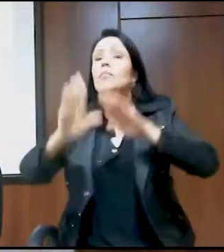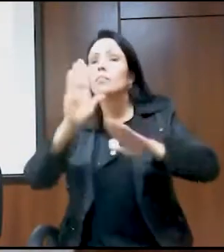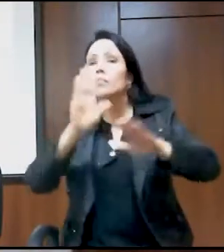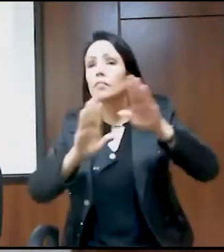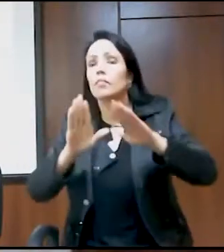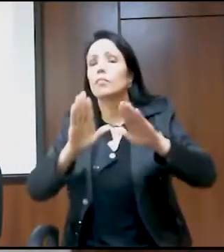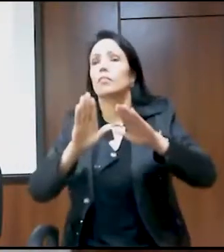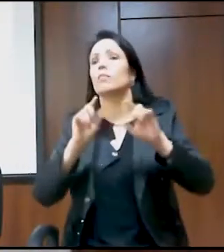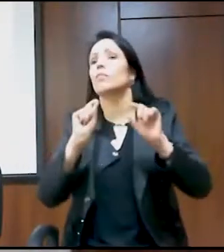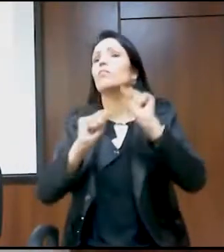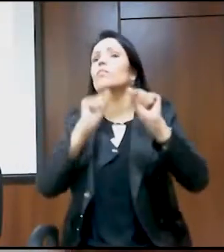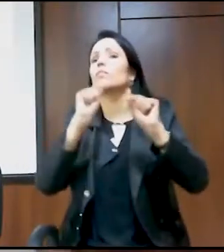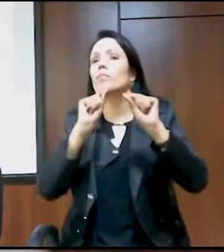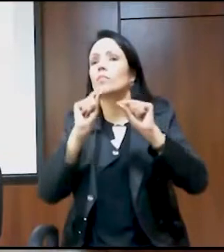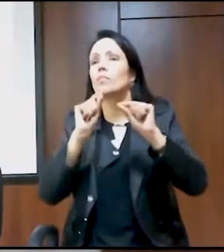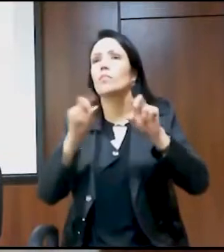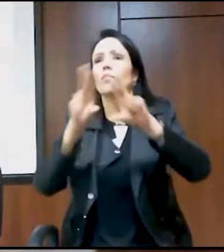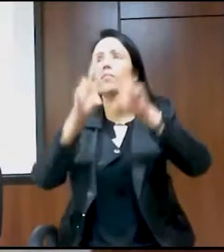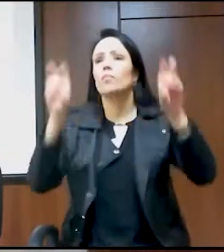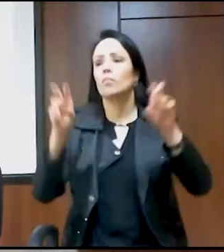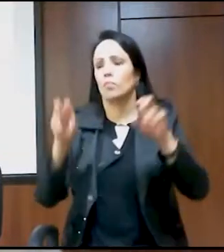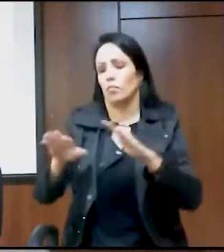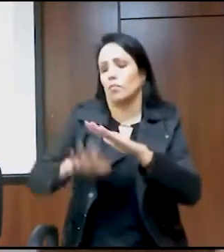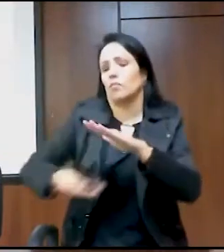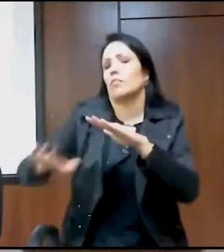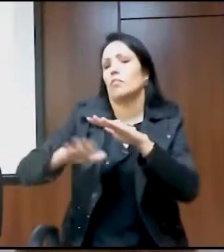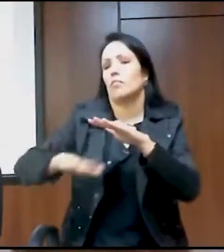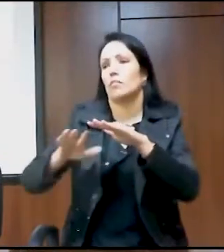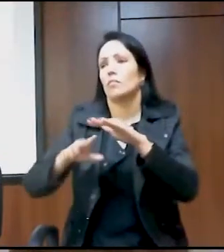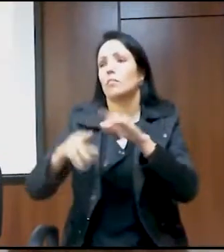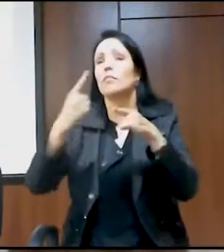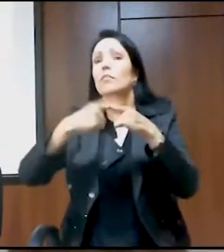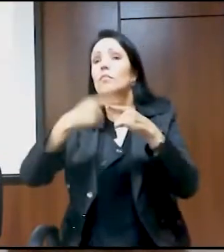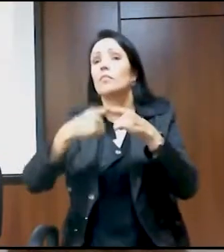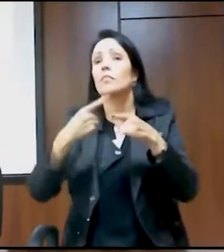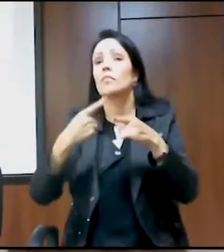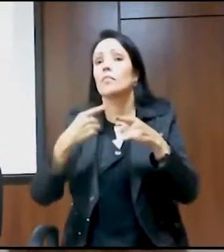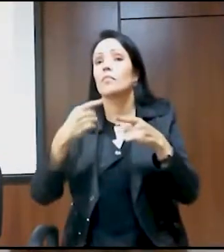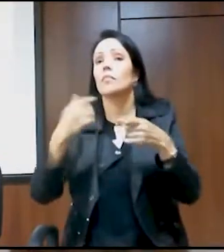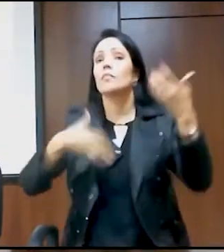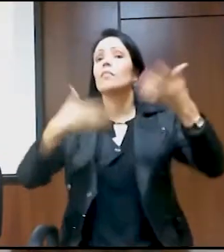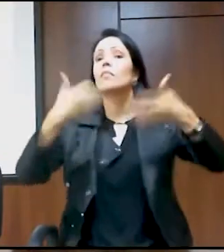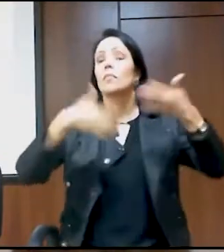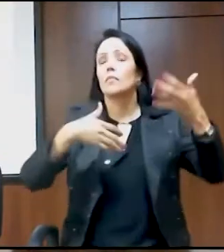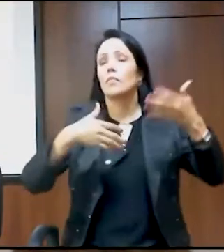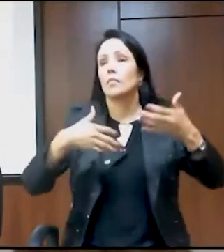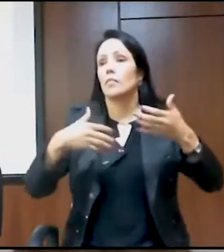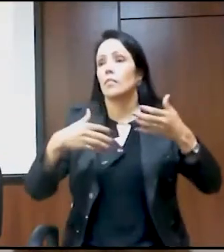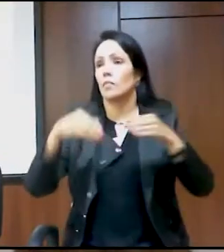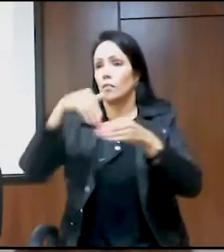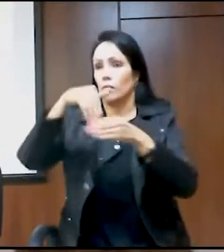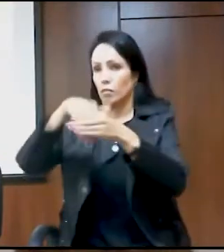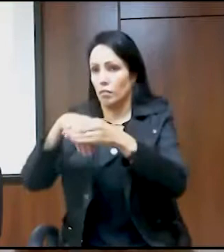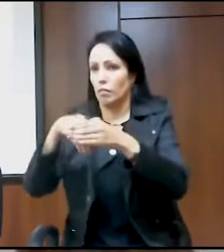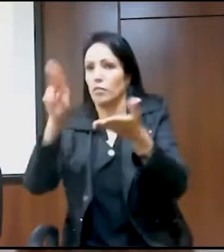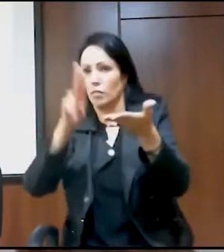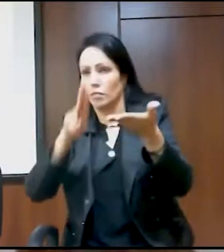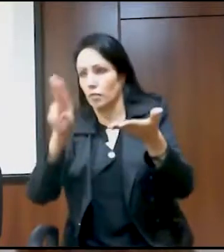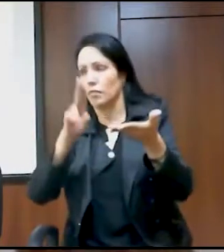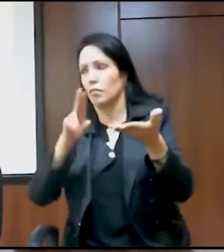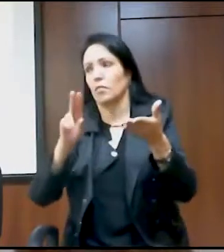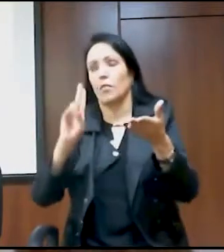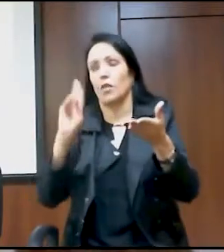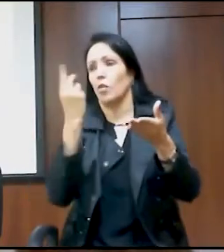gente usa essa expressão vulnerabilidade? Porque ela foi construída, tanto na academia quanto nas